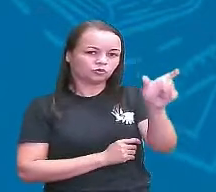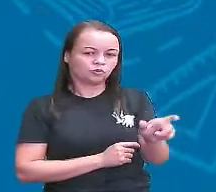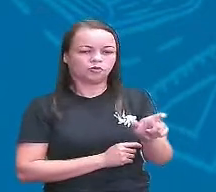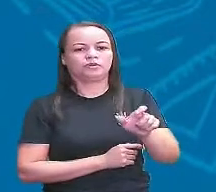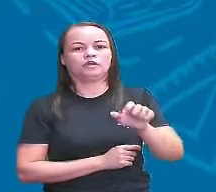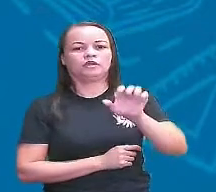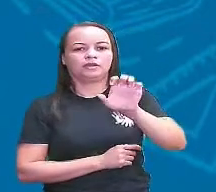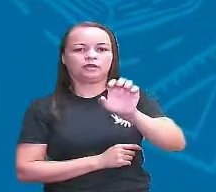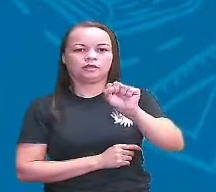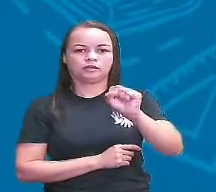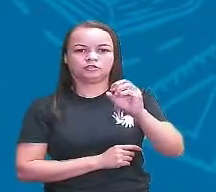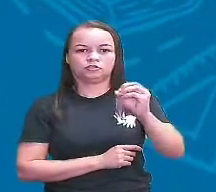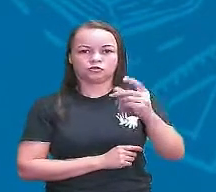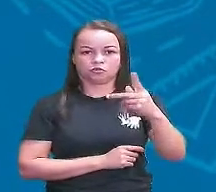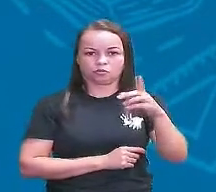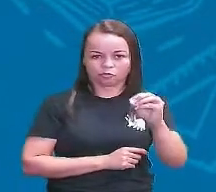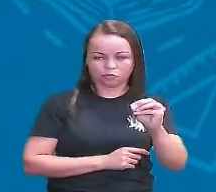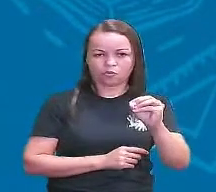Ruth Rocha.